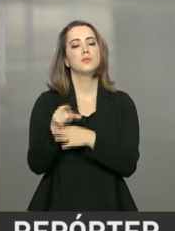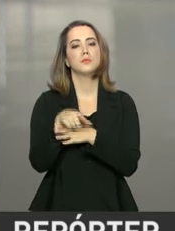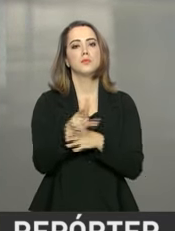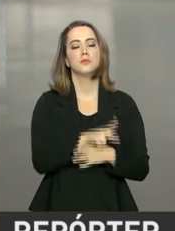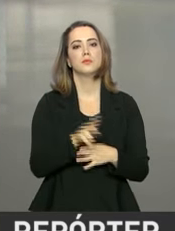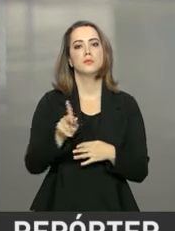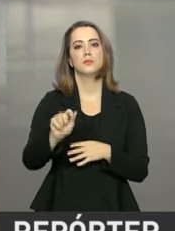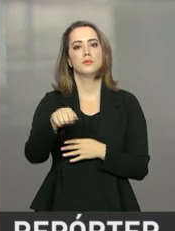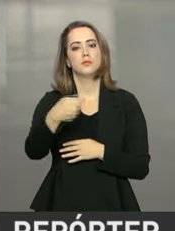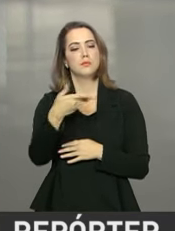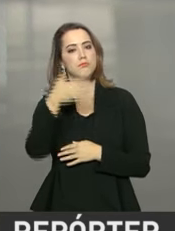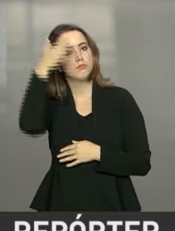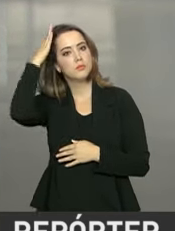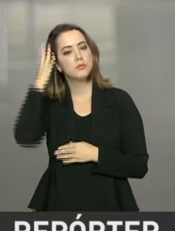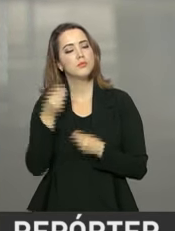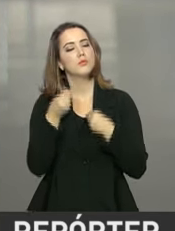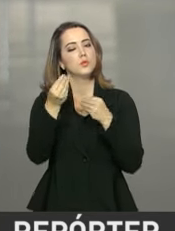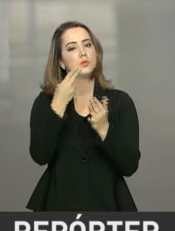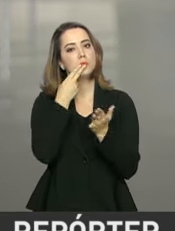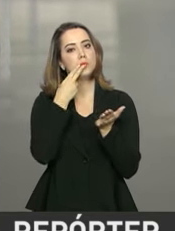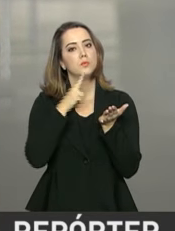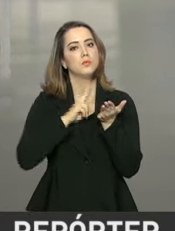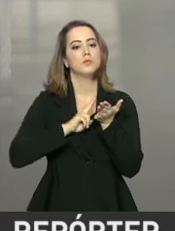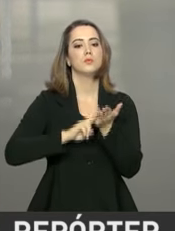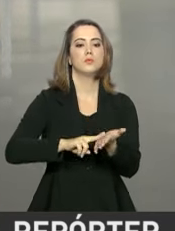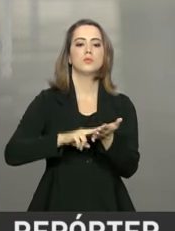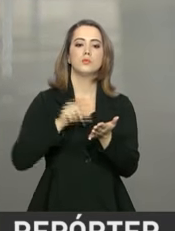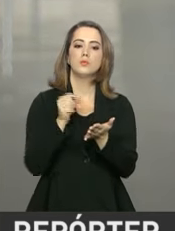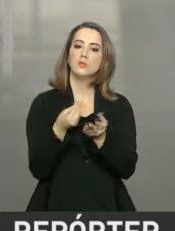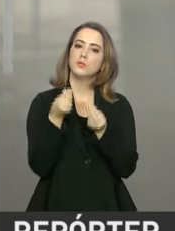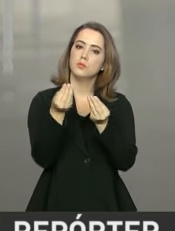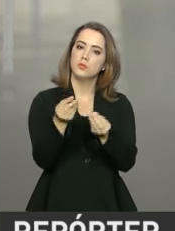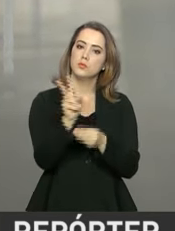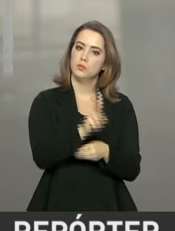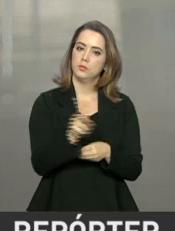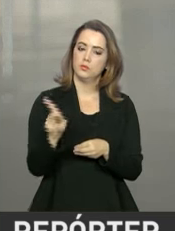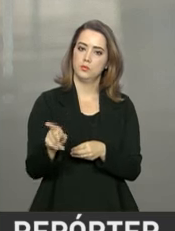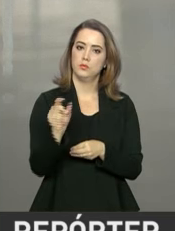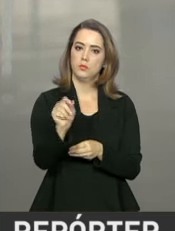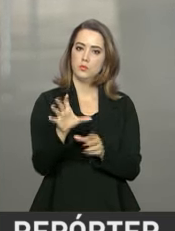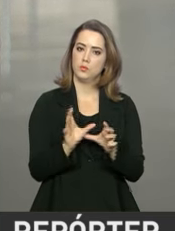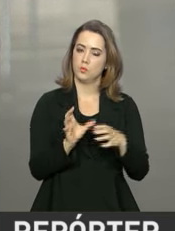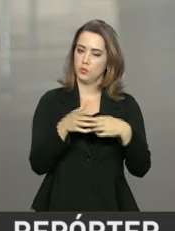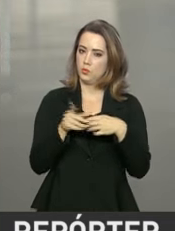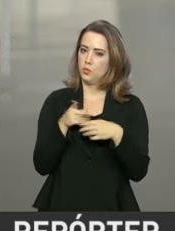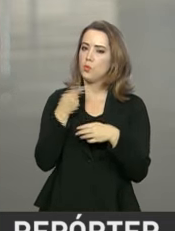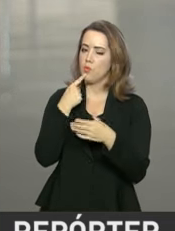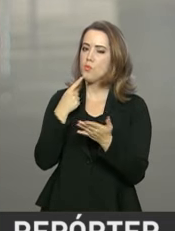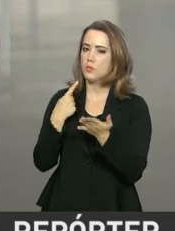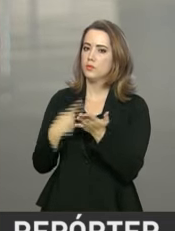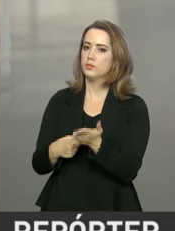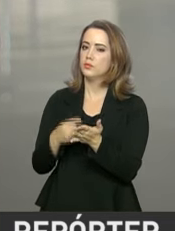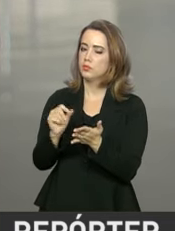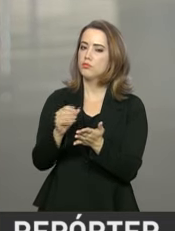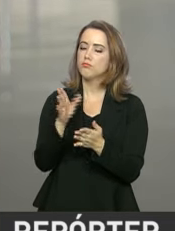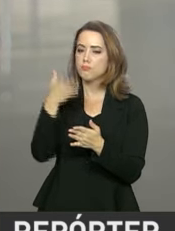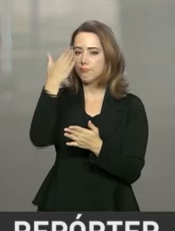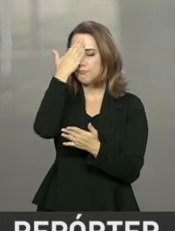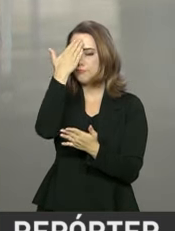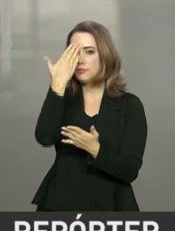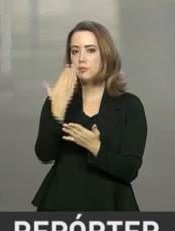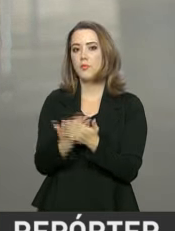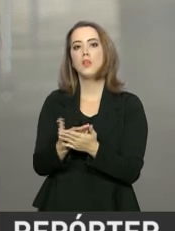veio por meio de uma carta entregue a ele na qual a frente parlamentar da agropecuária afirma que confia na